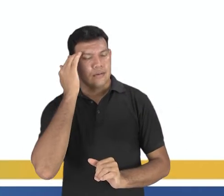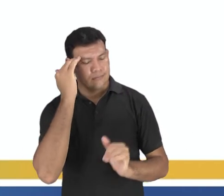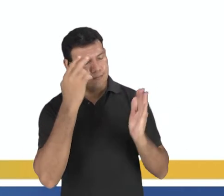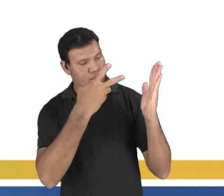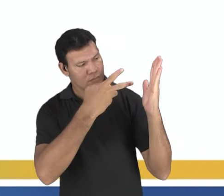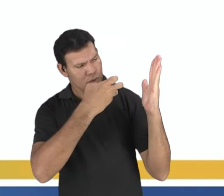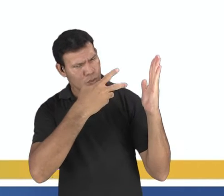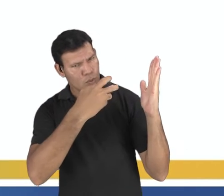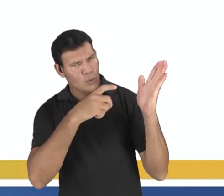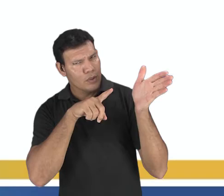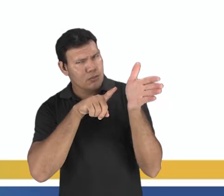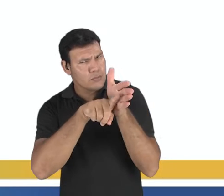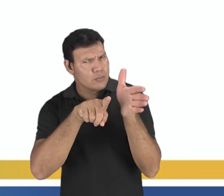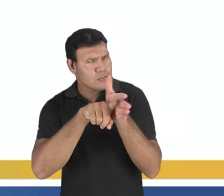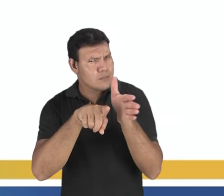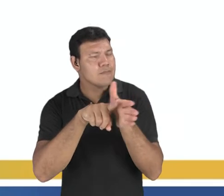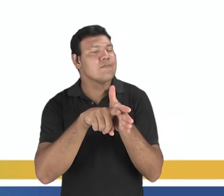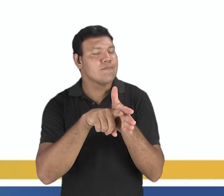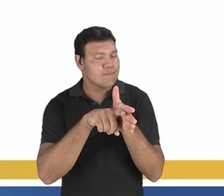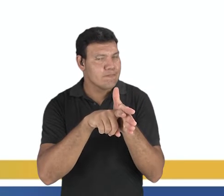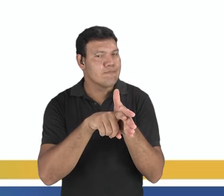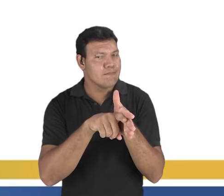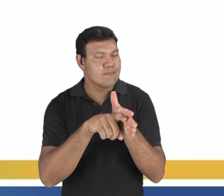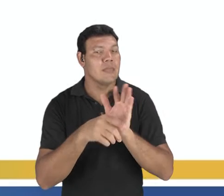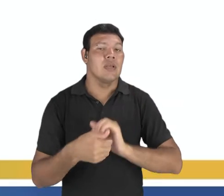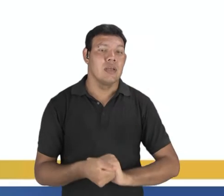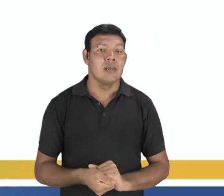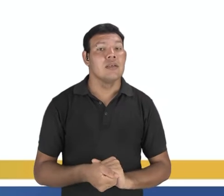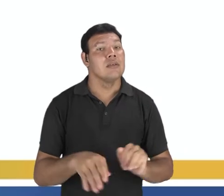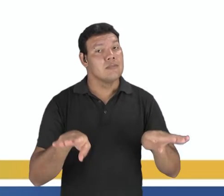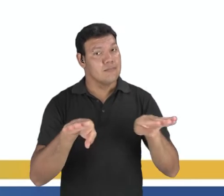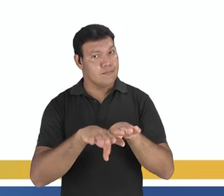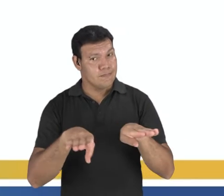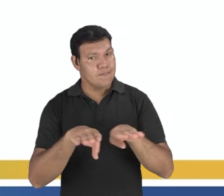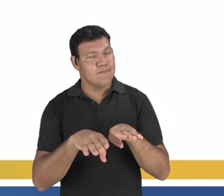o enunciado, aquilo que está sendo solicitado,